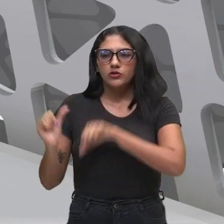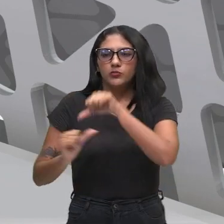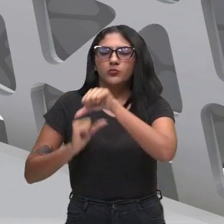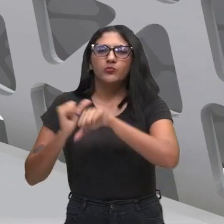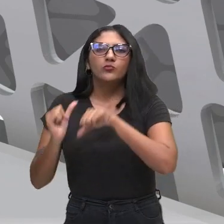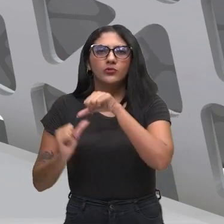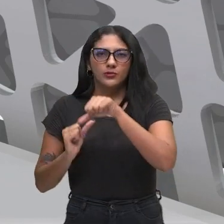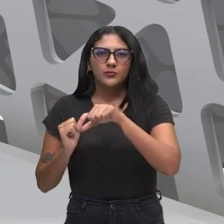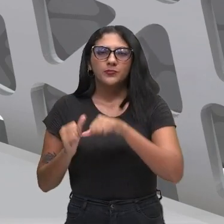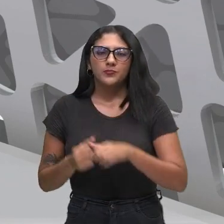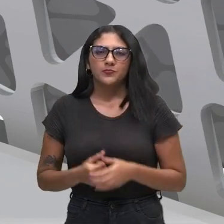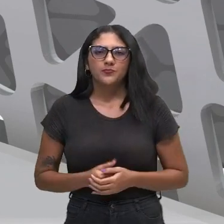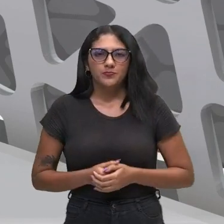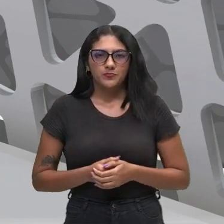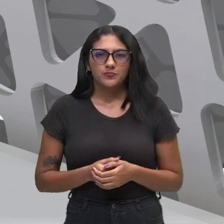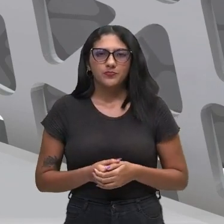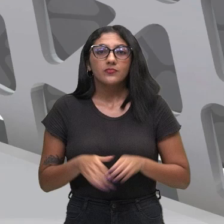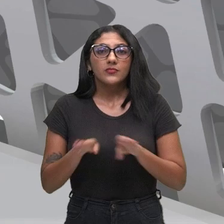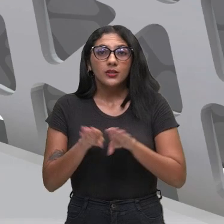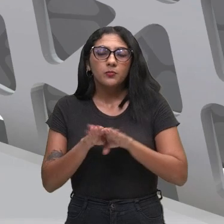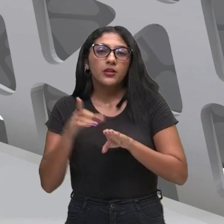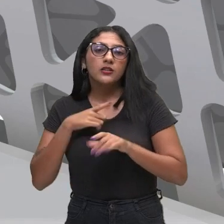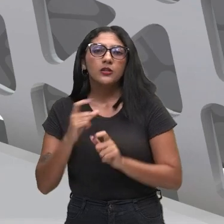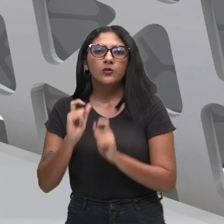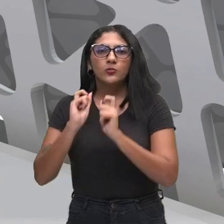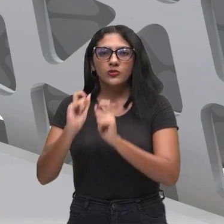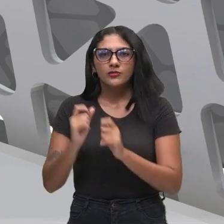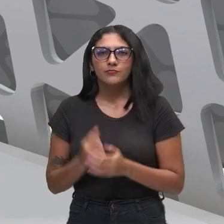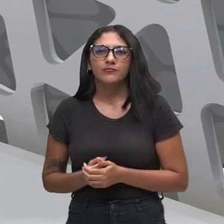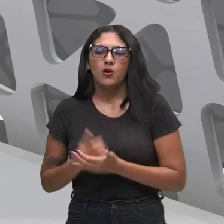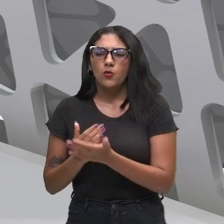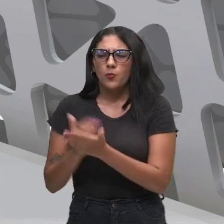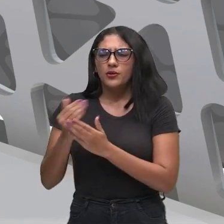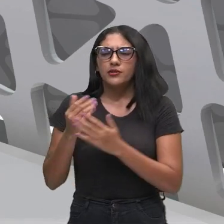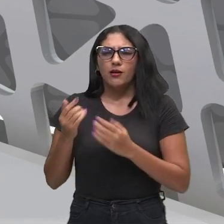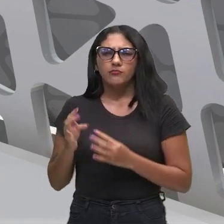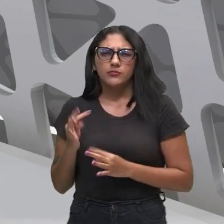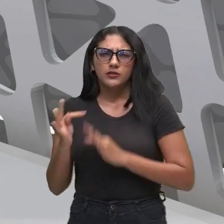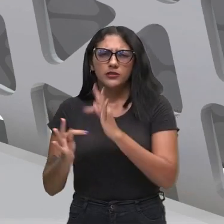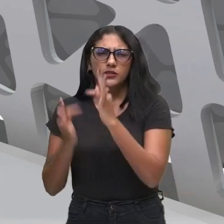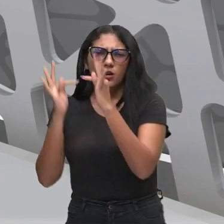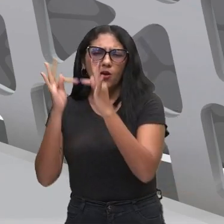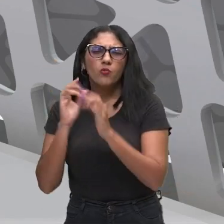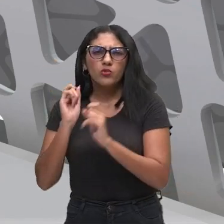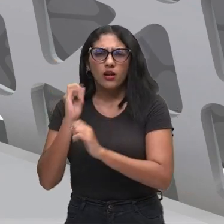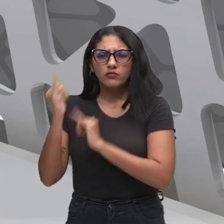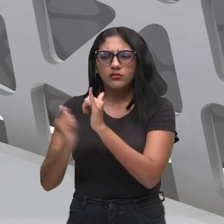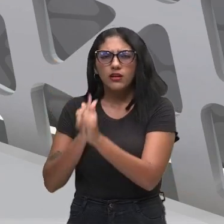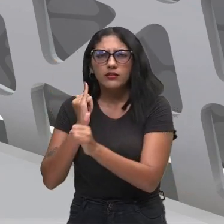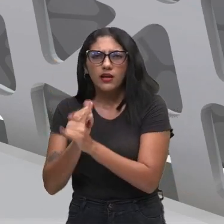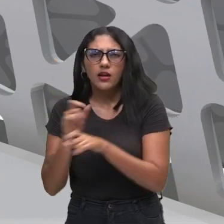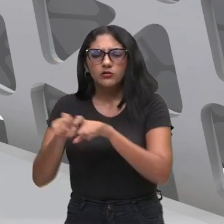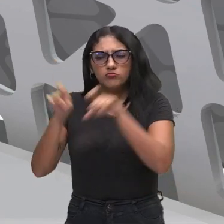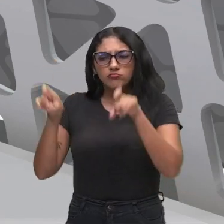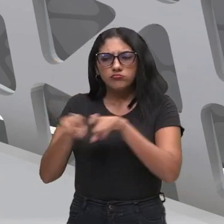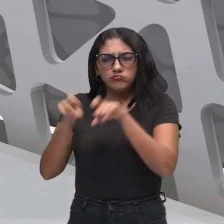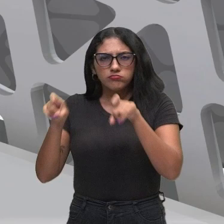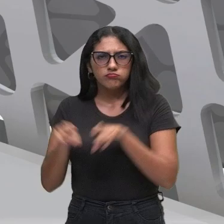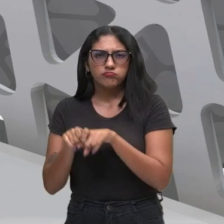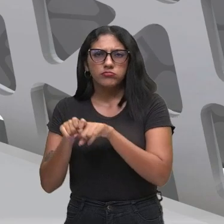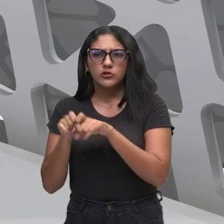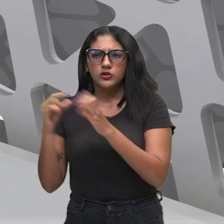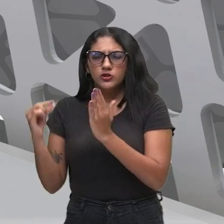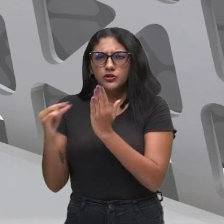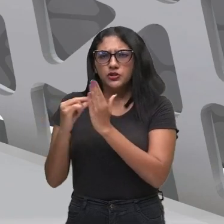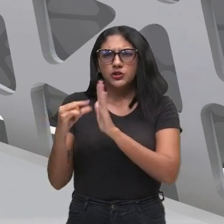transformações. Além de que nós vamos ter o advento da internet, o advento, né, dos computadores, dos microchips e novas